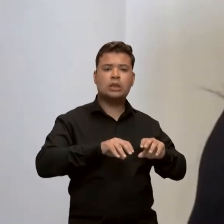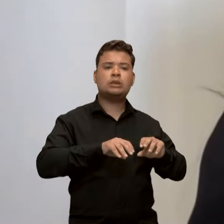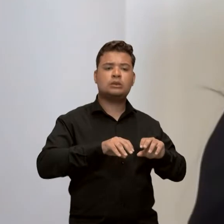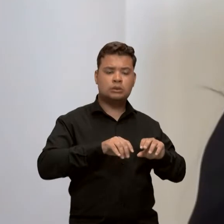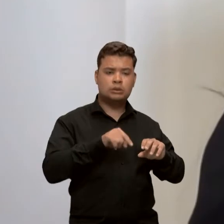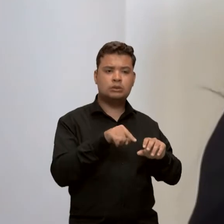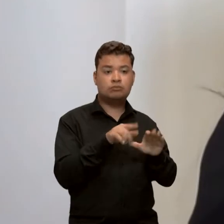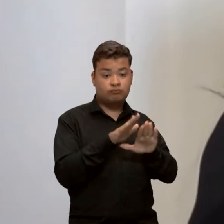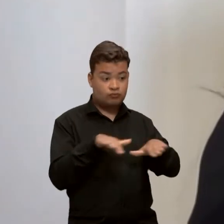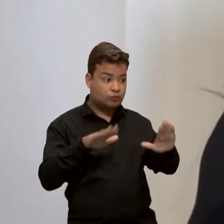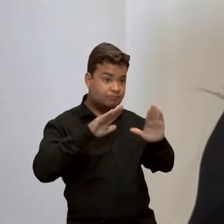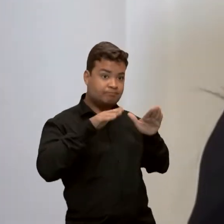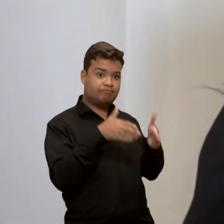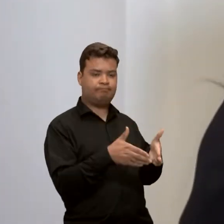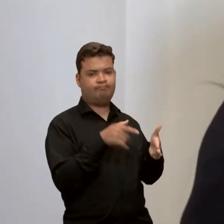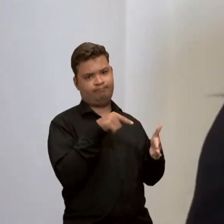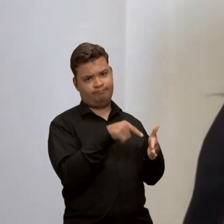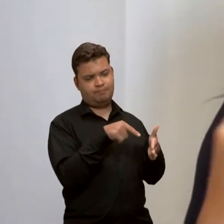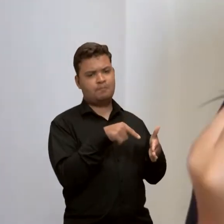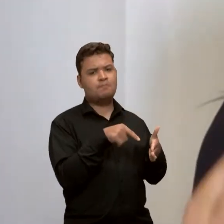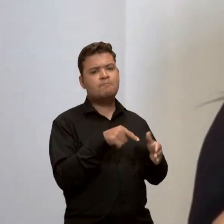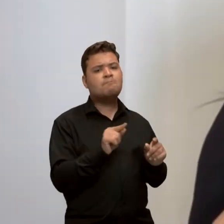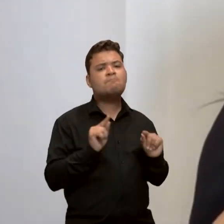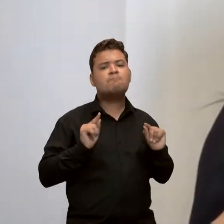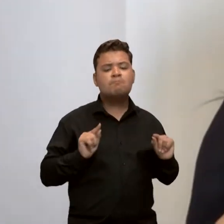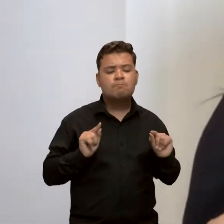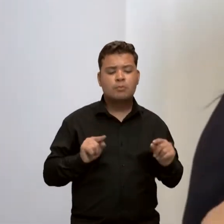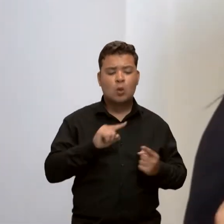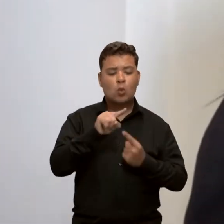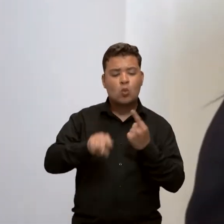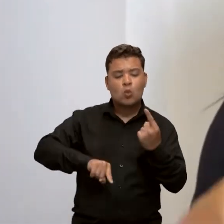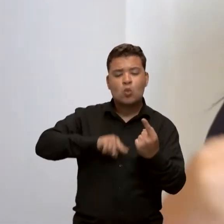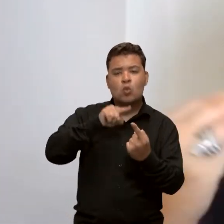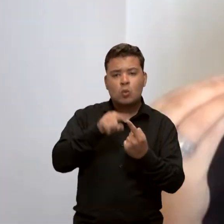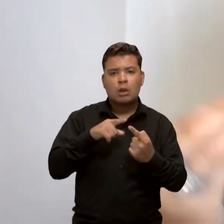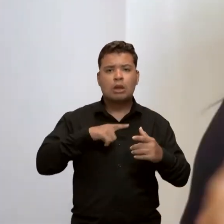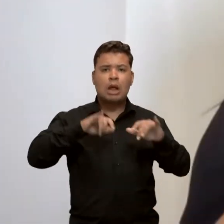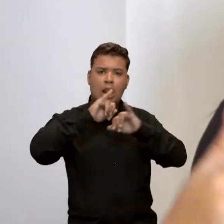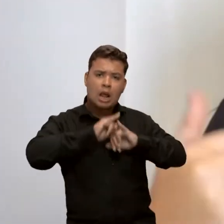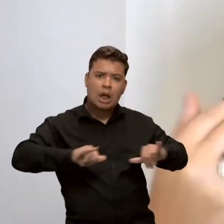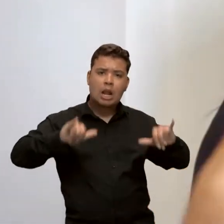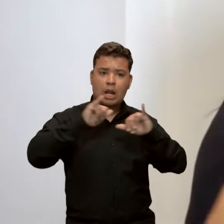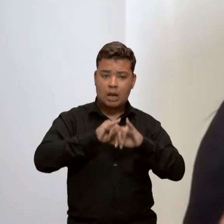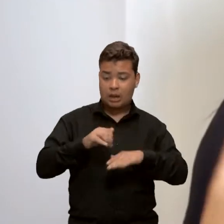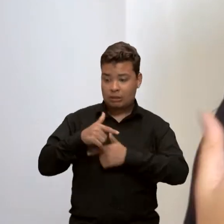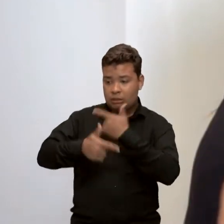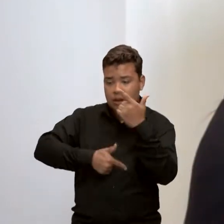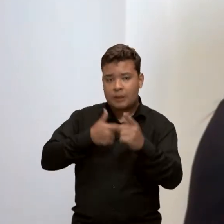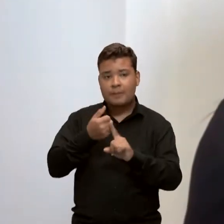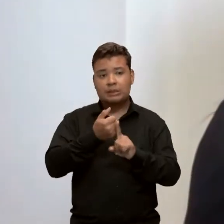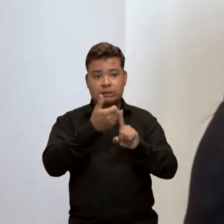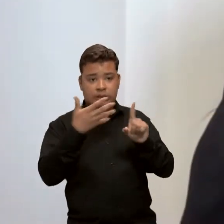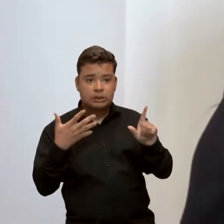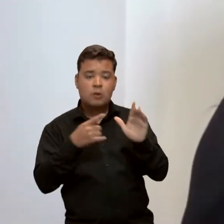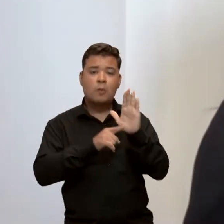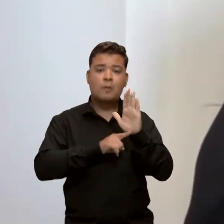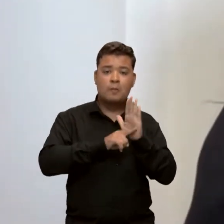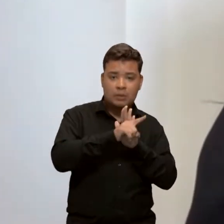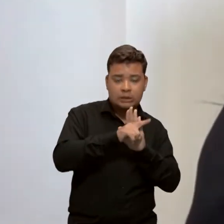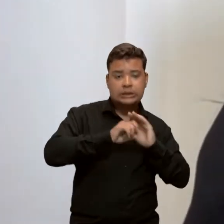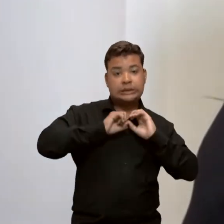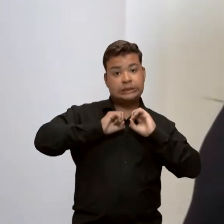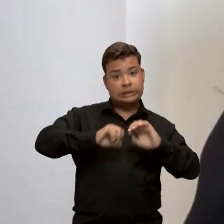tem como objetivo, Camila, divulgar as ações de extensão, ensino e pesquisa que